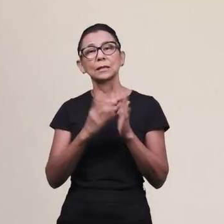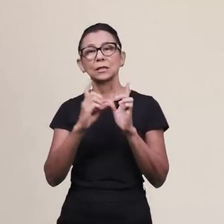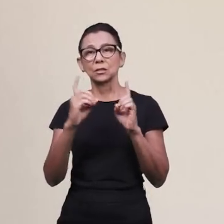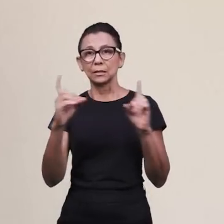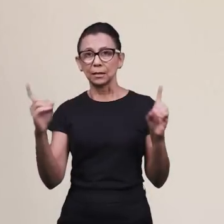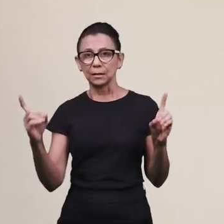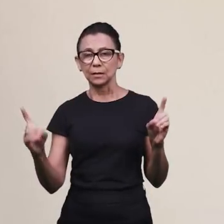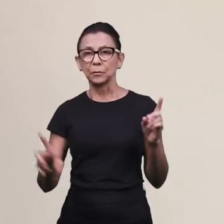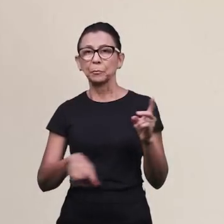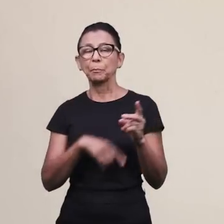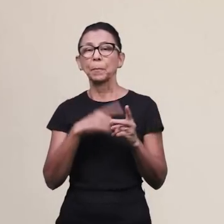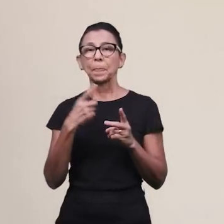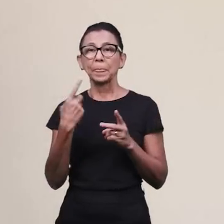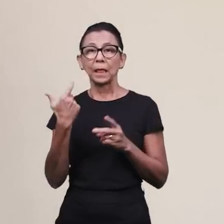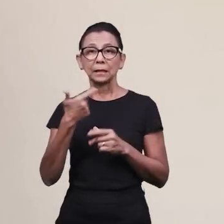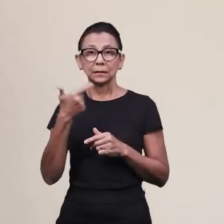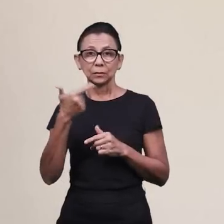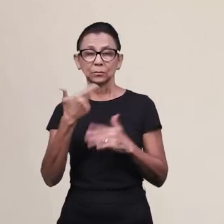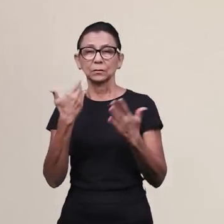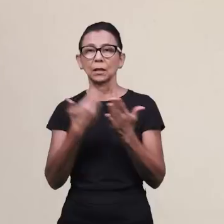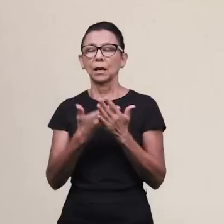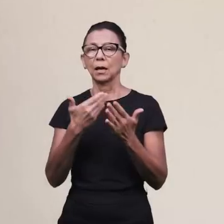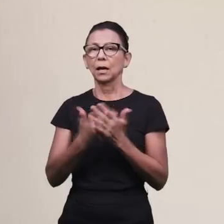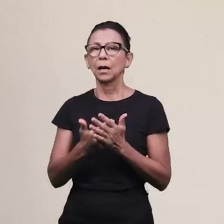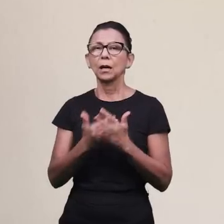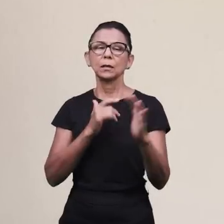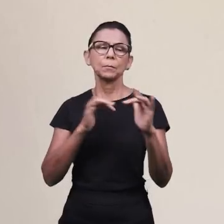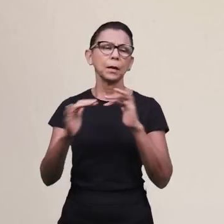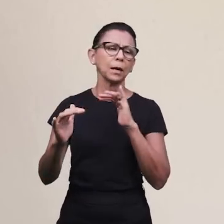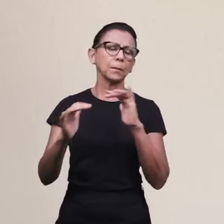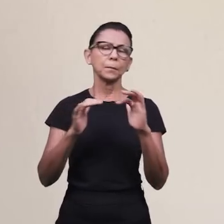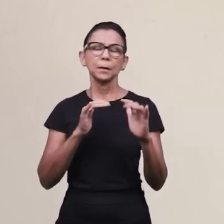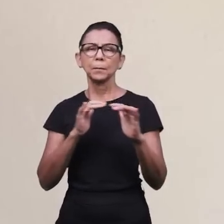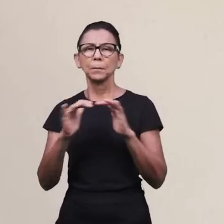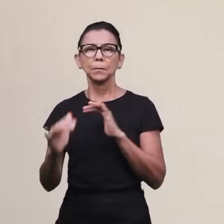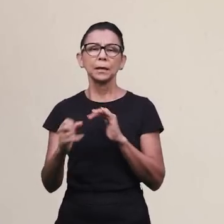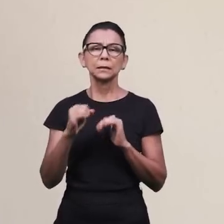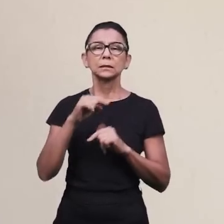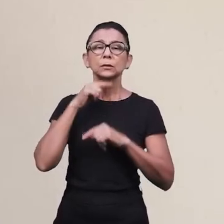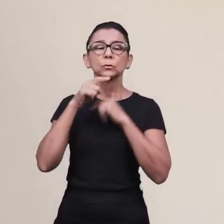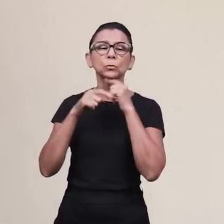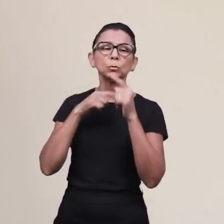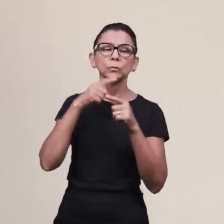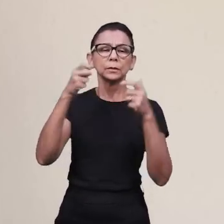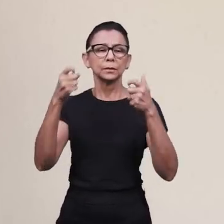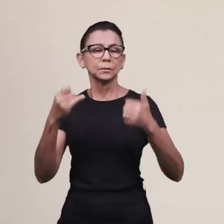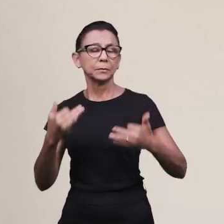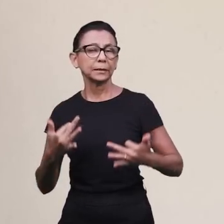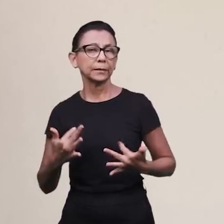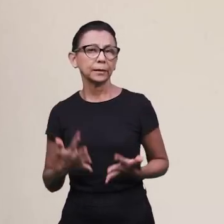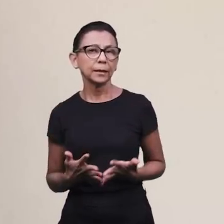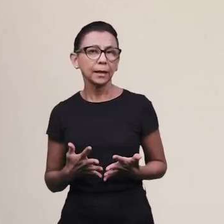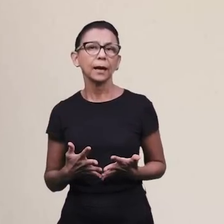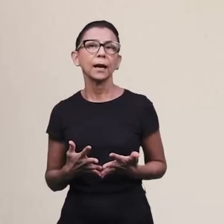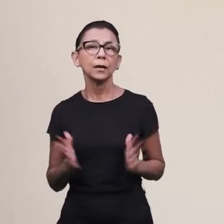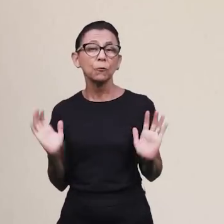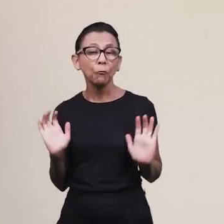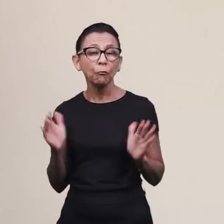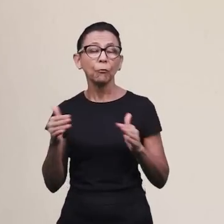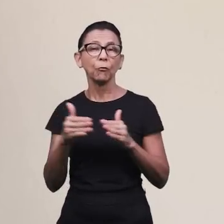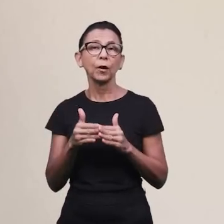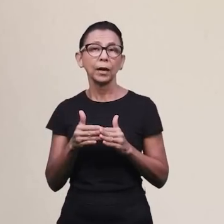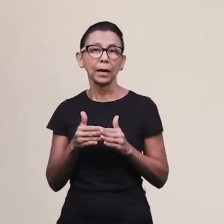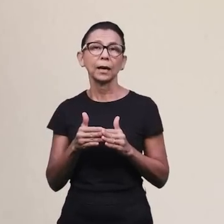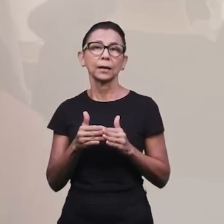segunda aula, a gente faz uma dinâmica para tirar as dúvidas e estabelecer bem o ensino da palavra